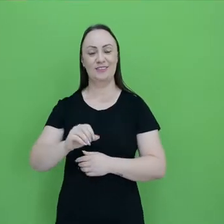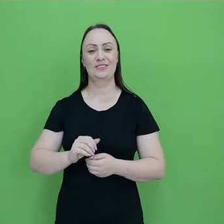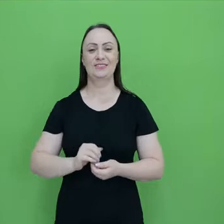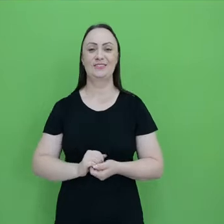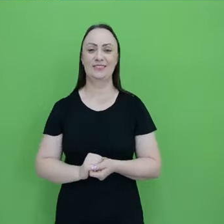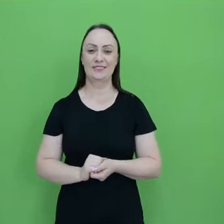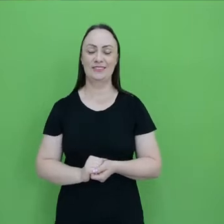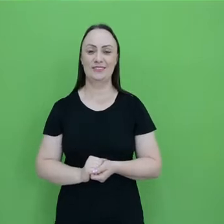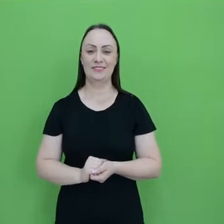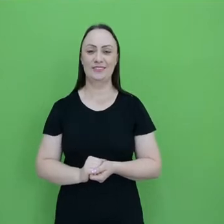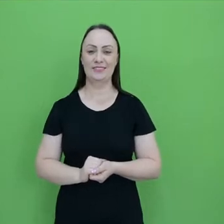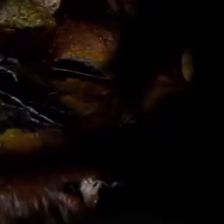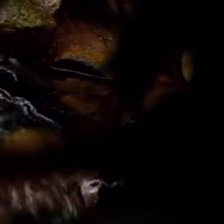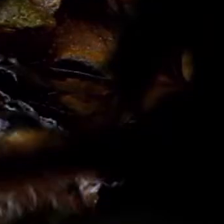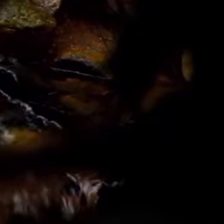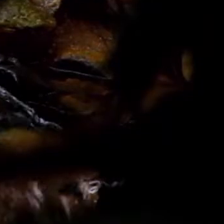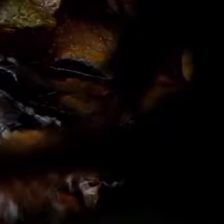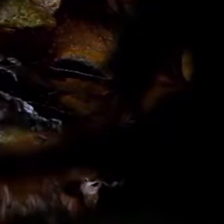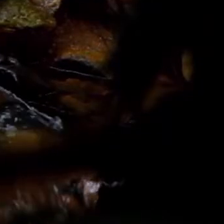Imagem de pedras e correnteza.